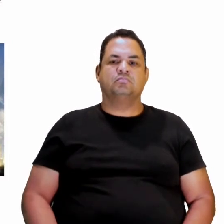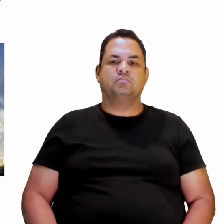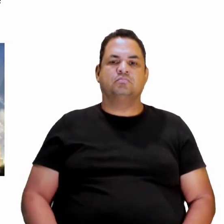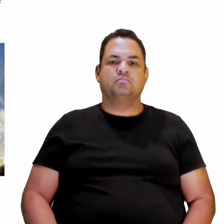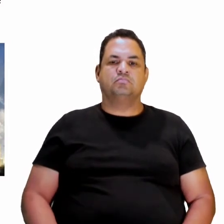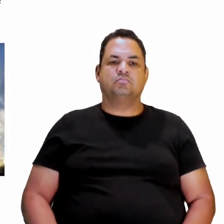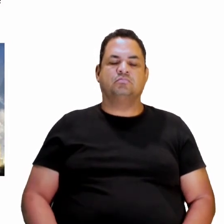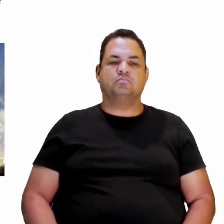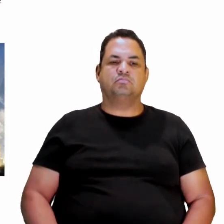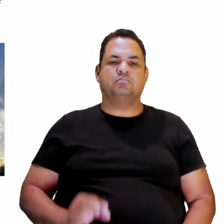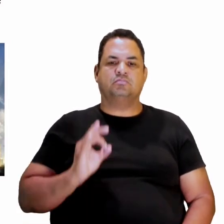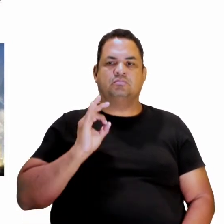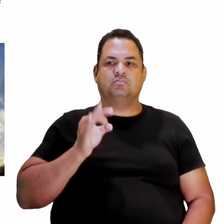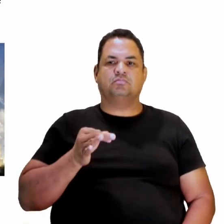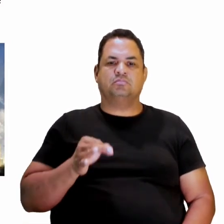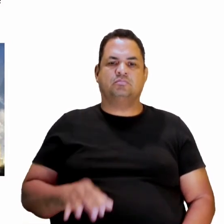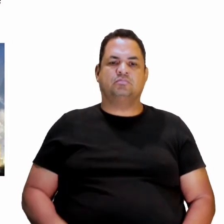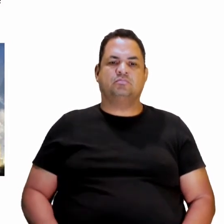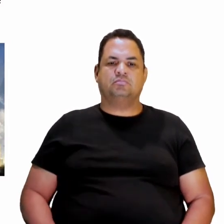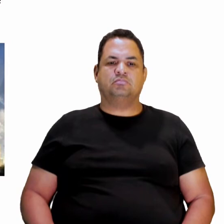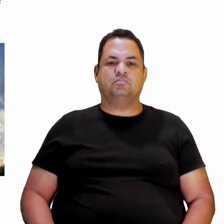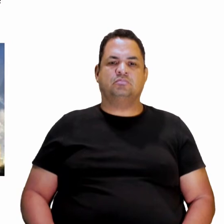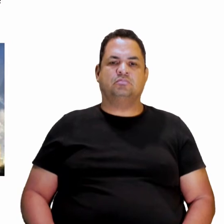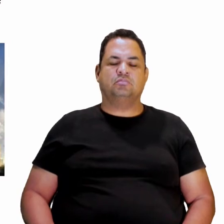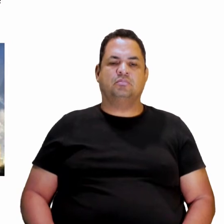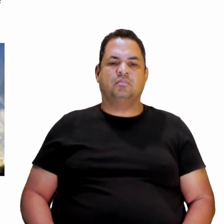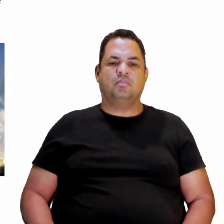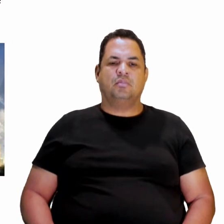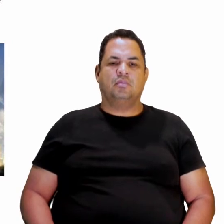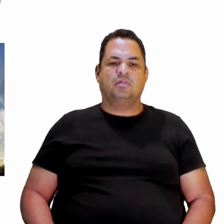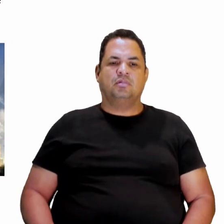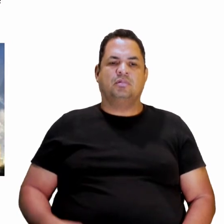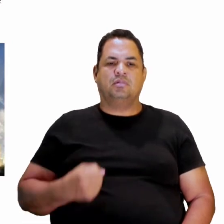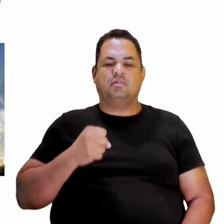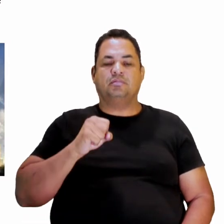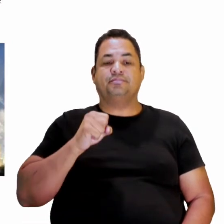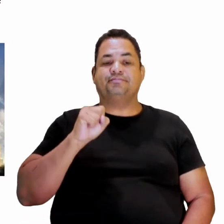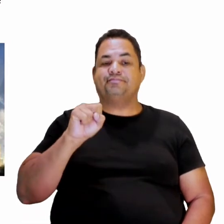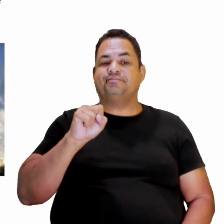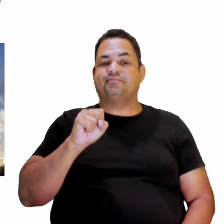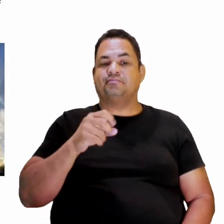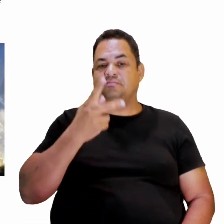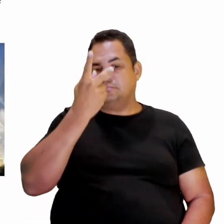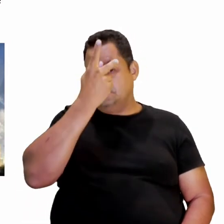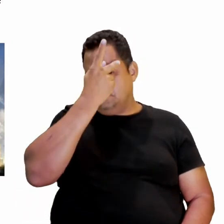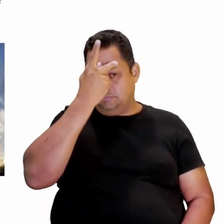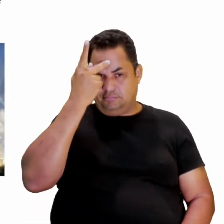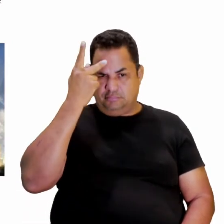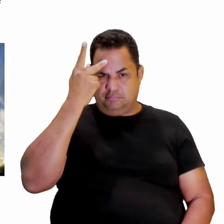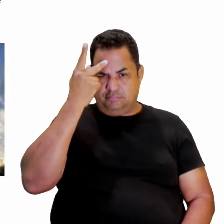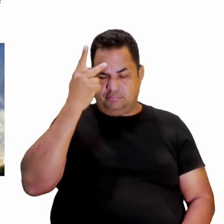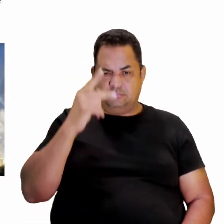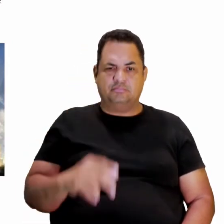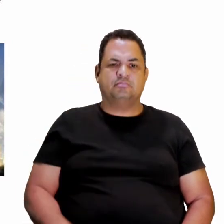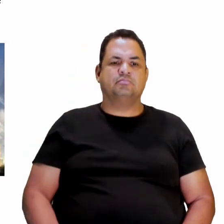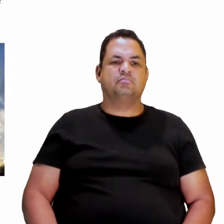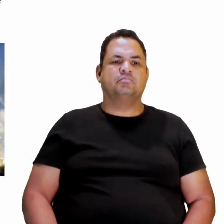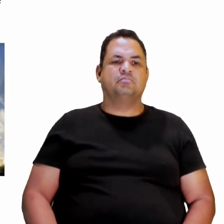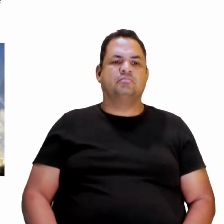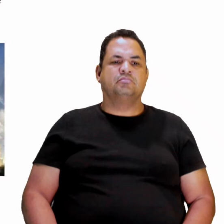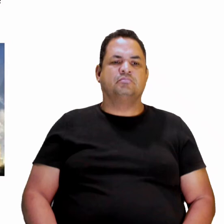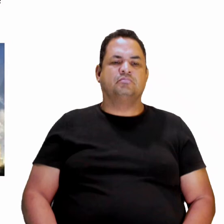add, certo? Que é o queimar e o adicionar. Na letra A vai ficar como? Pessoas, fossil